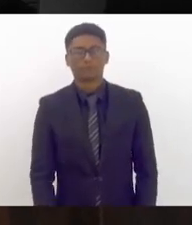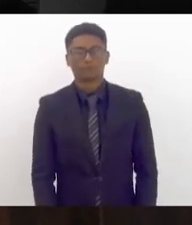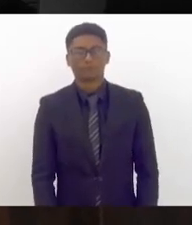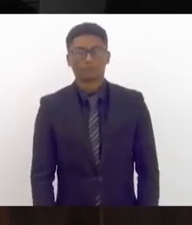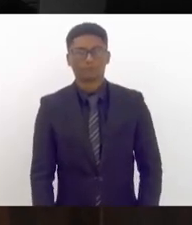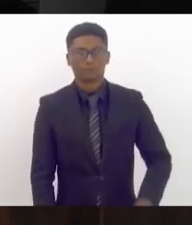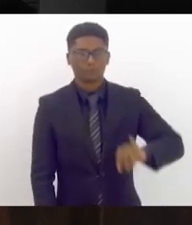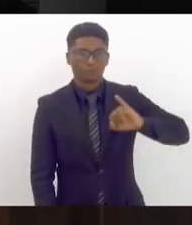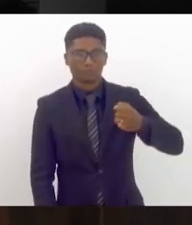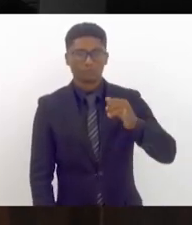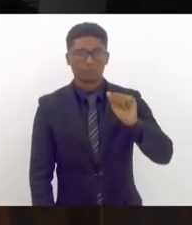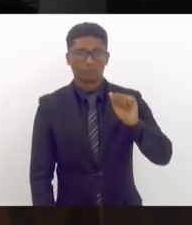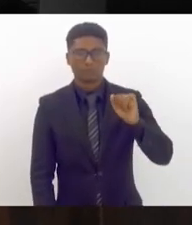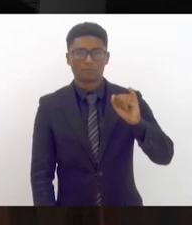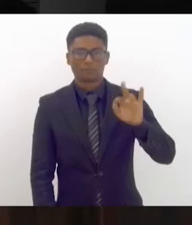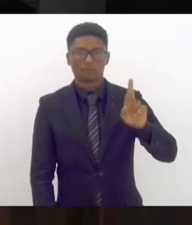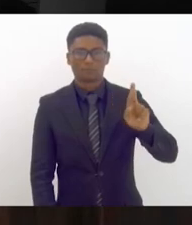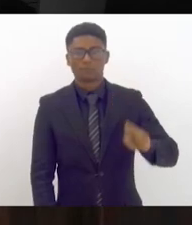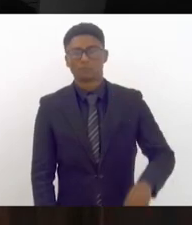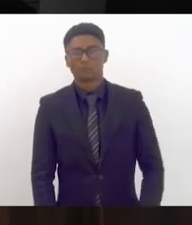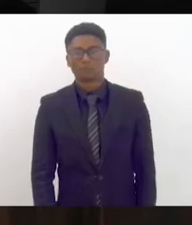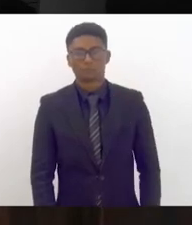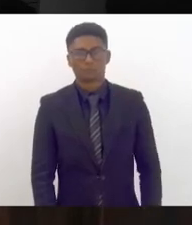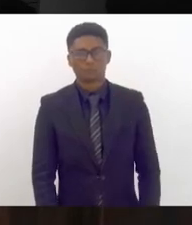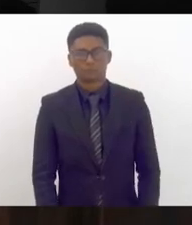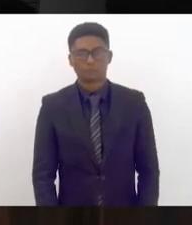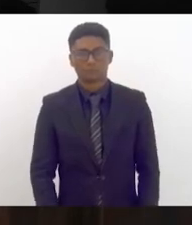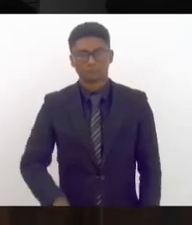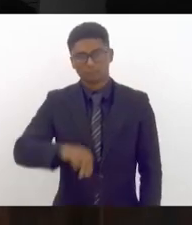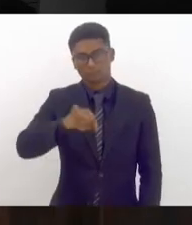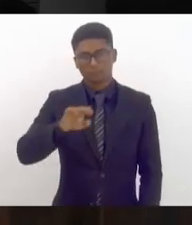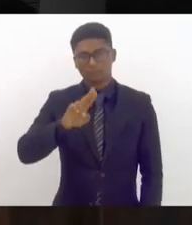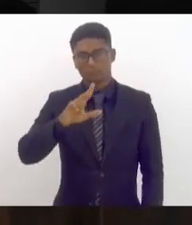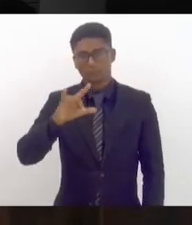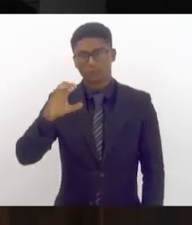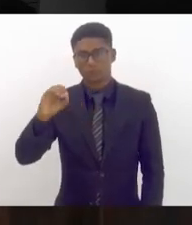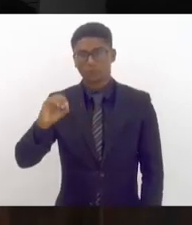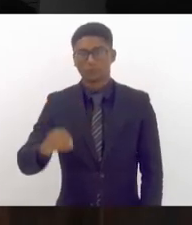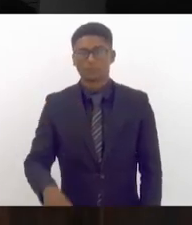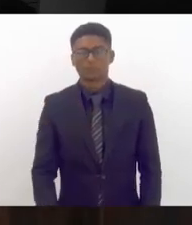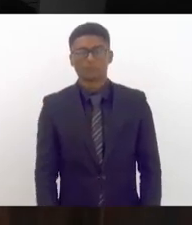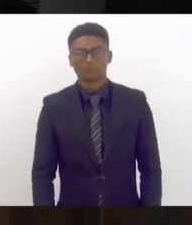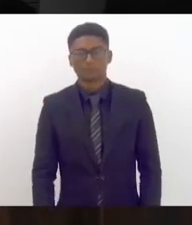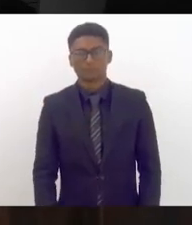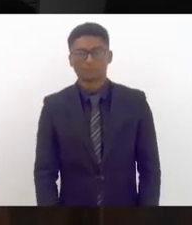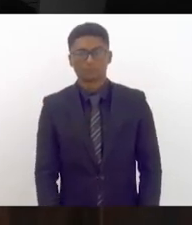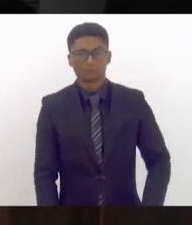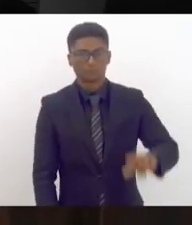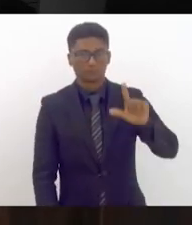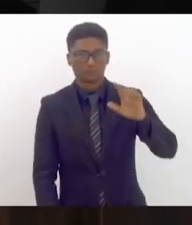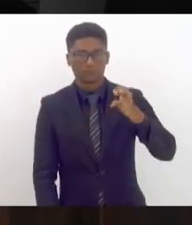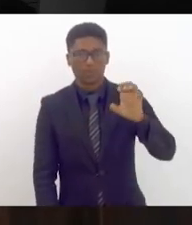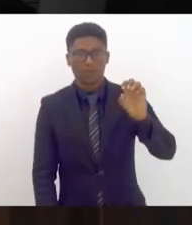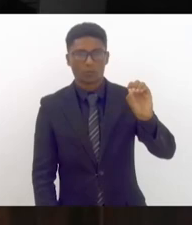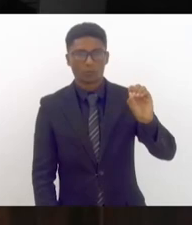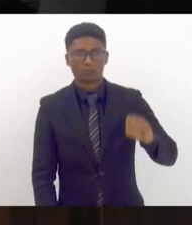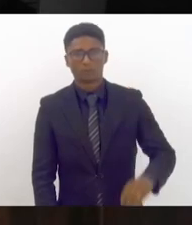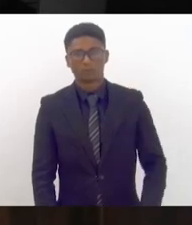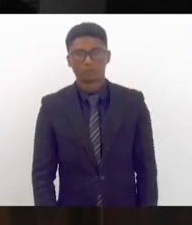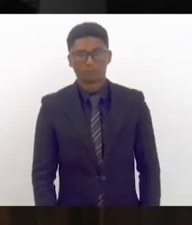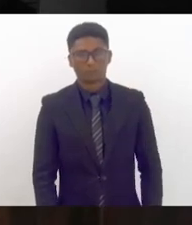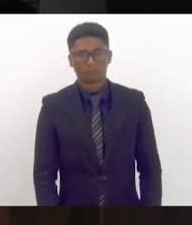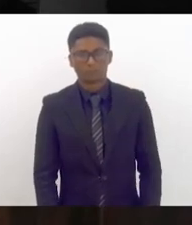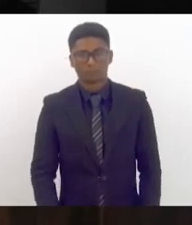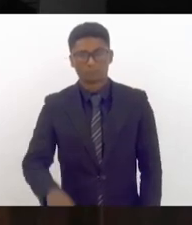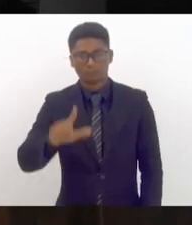deputado Jair Bittencourt, deputado Júlio Rocha, deputado Léo Vieira,